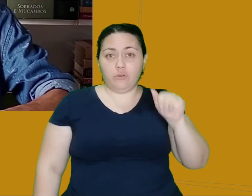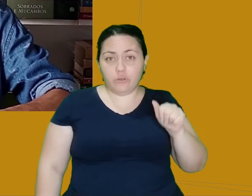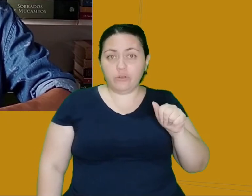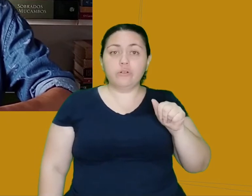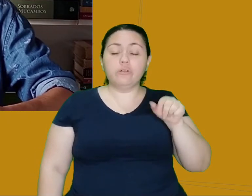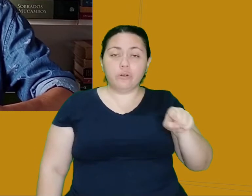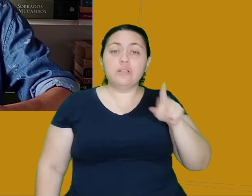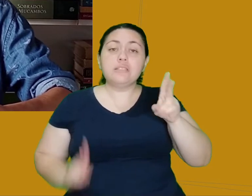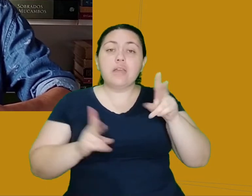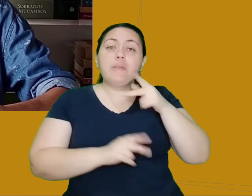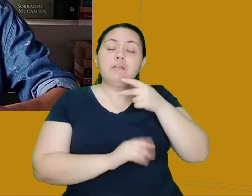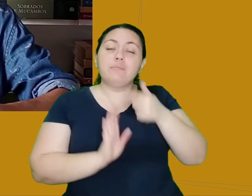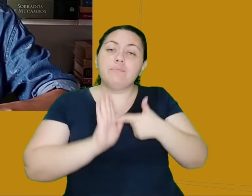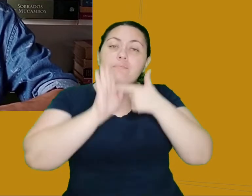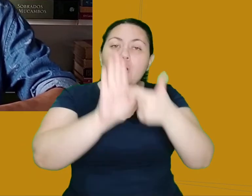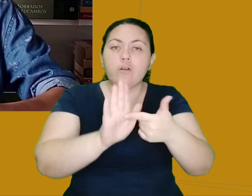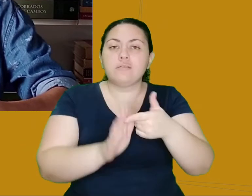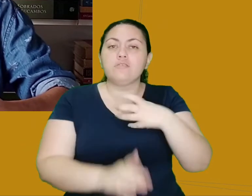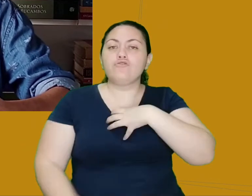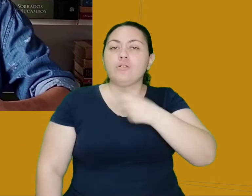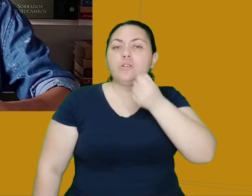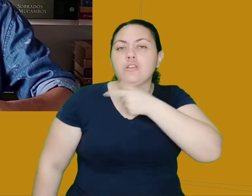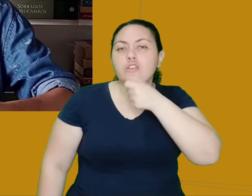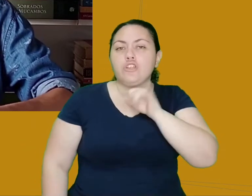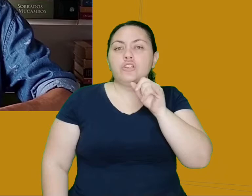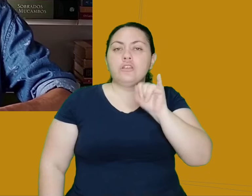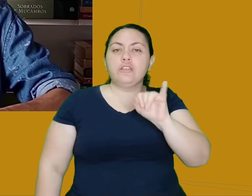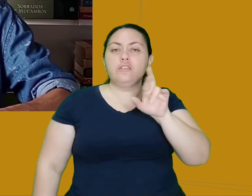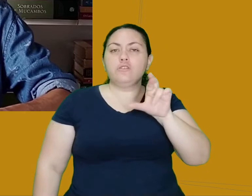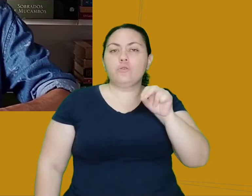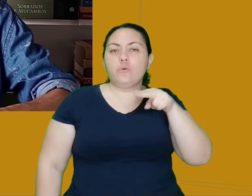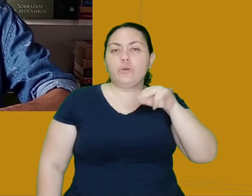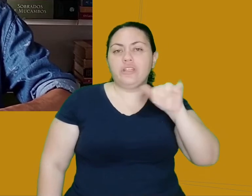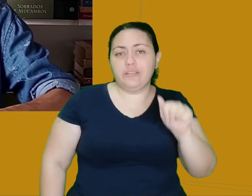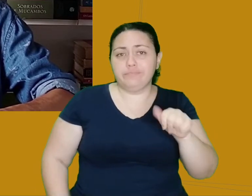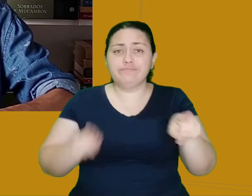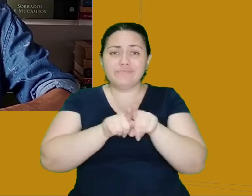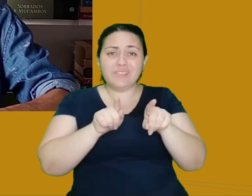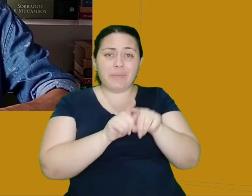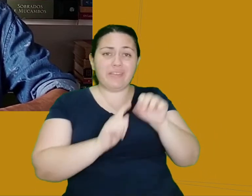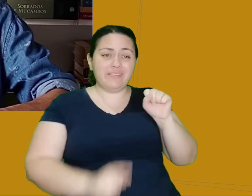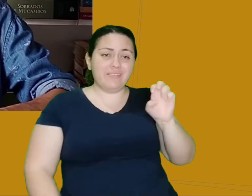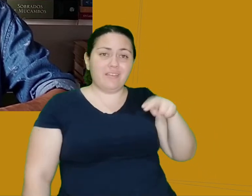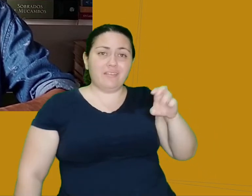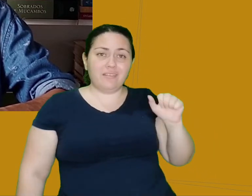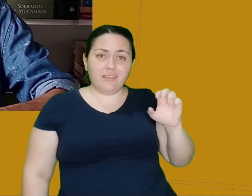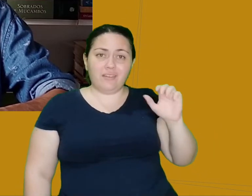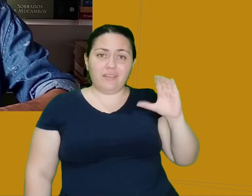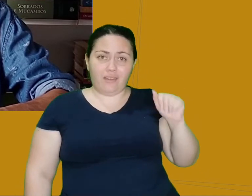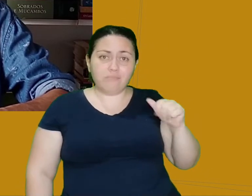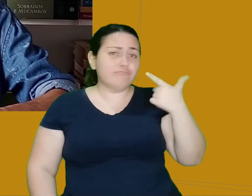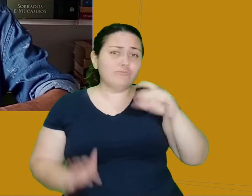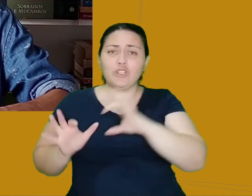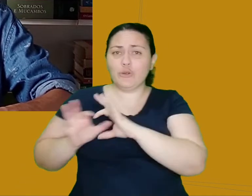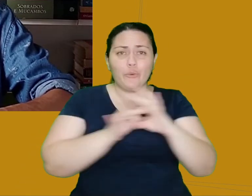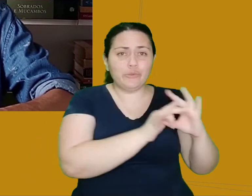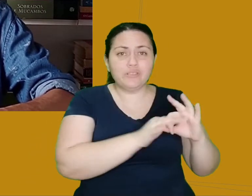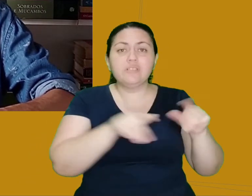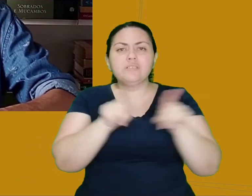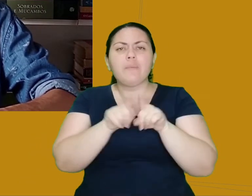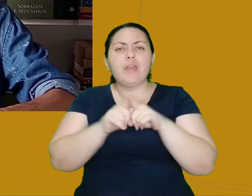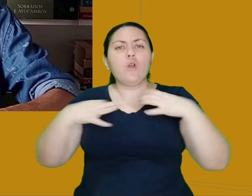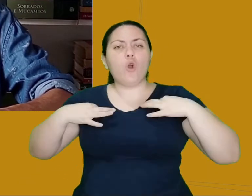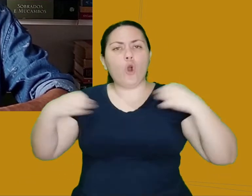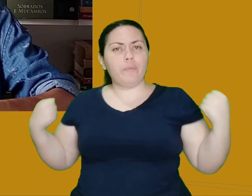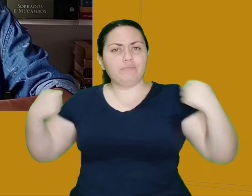irônico. A citação de Sêneca, por exemplo, é tirada do contexto. E a filosofia do vestuário, que o narrador menciona no começo do conto, é uma